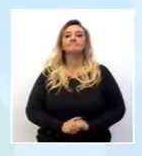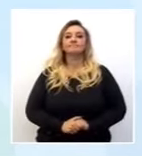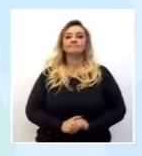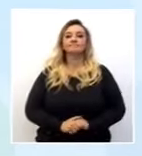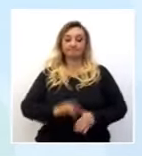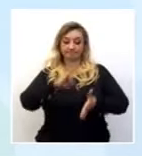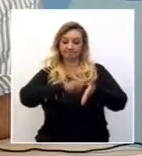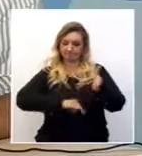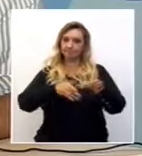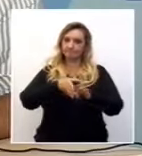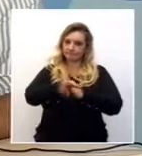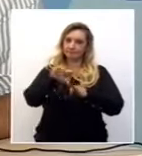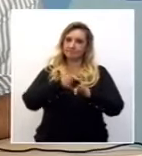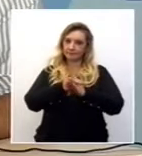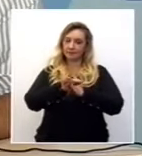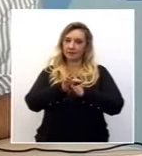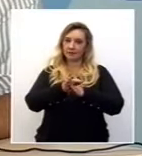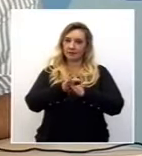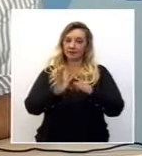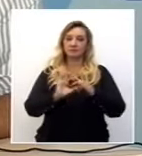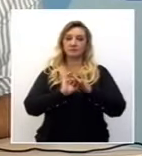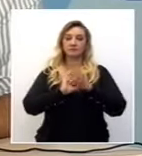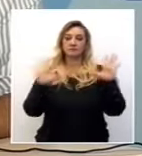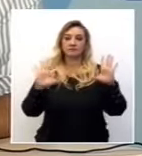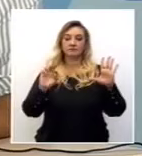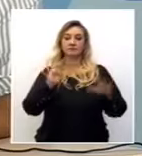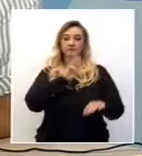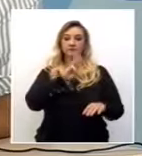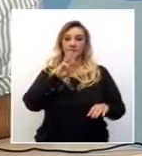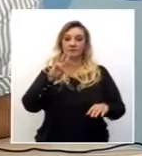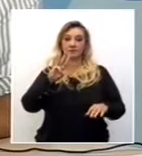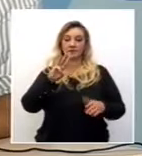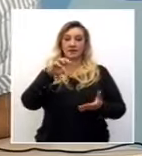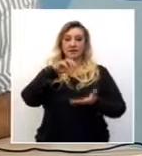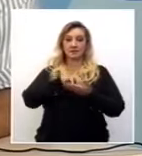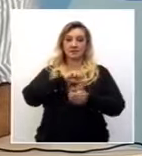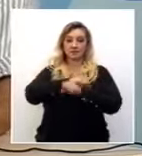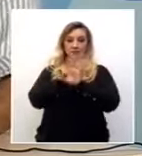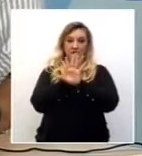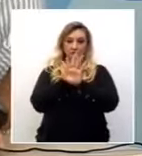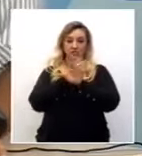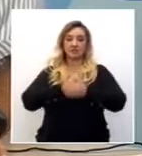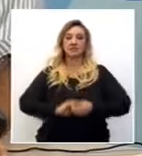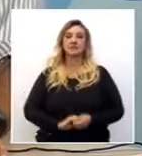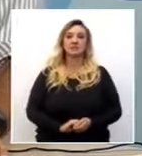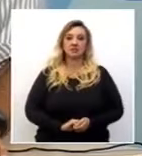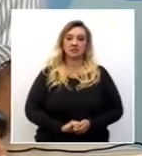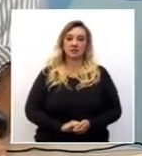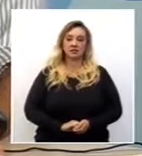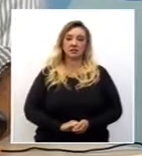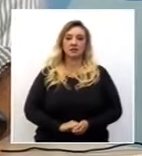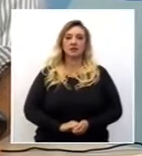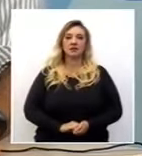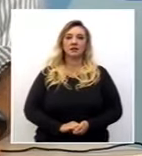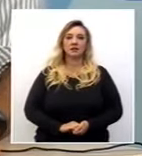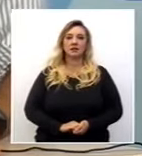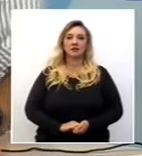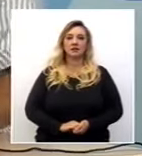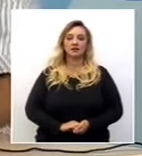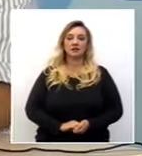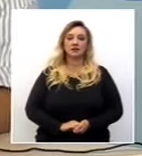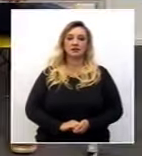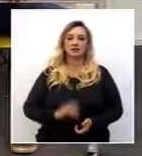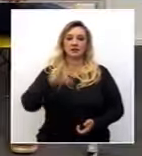orientador, ele está disponível no site do Centro de Mídias. Isso. Qual é o endereço mesmo, Tati? É o Centro